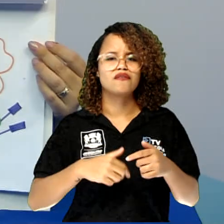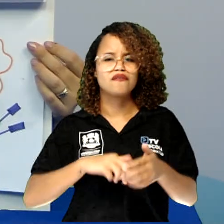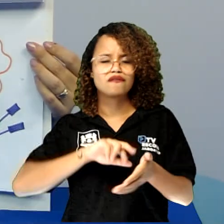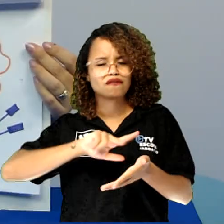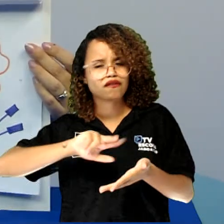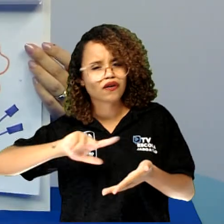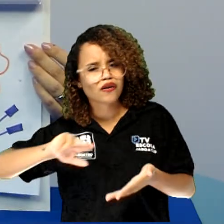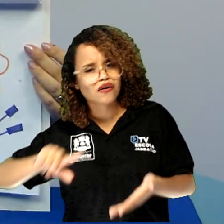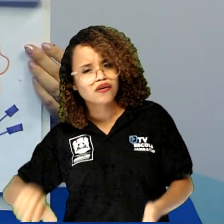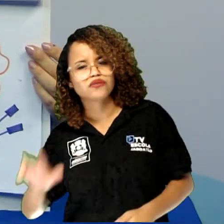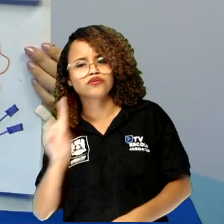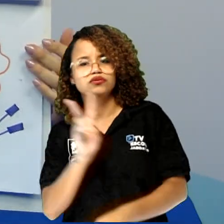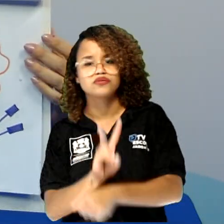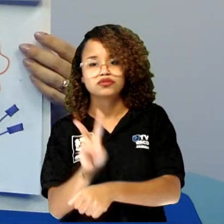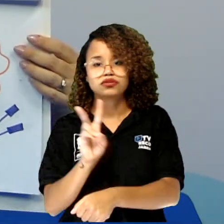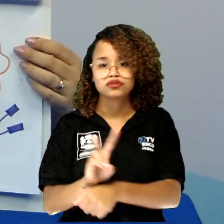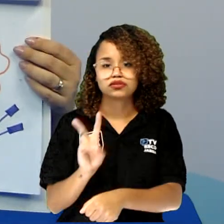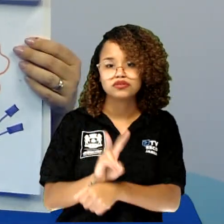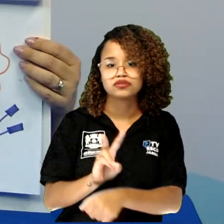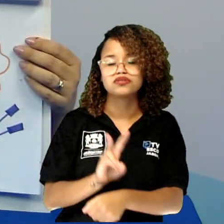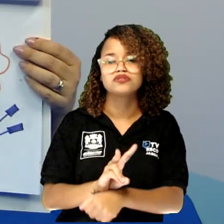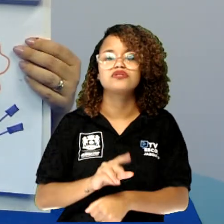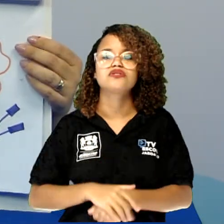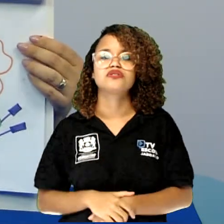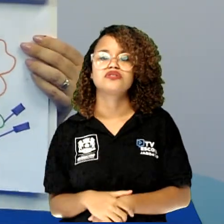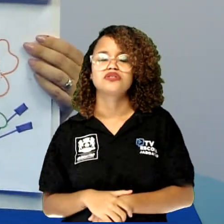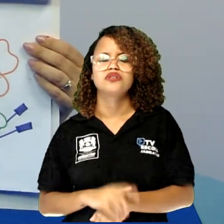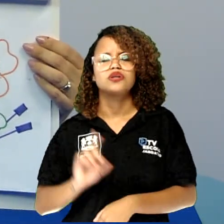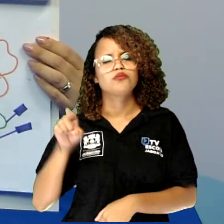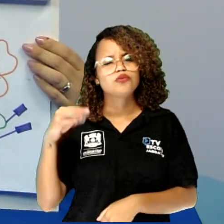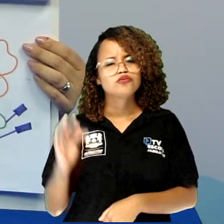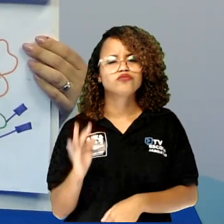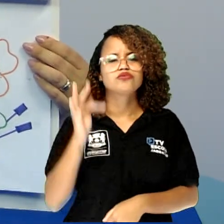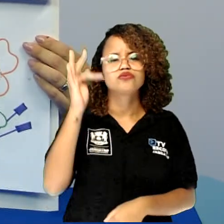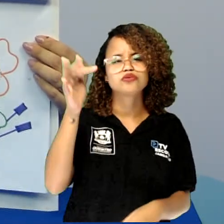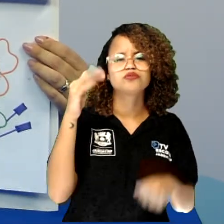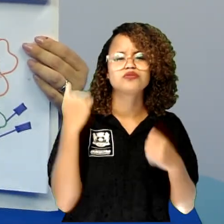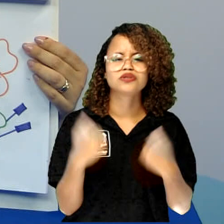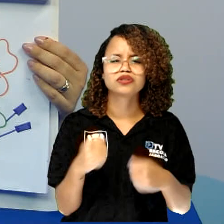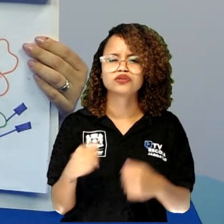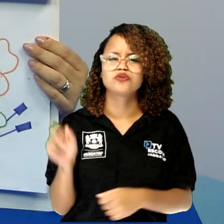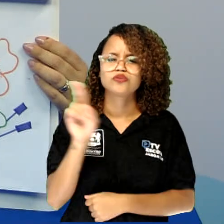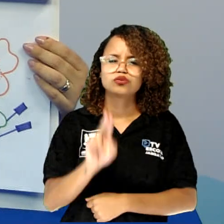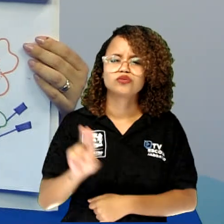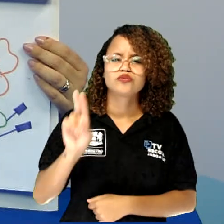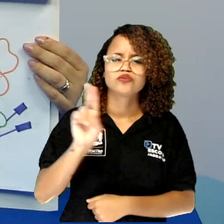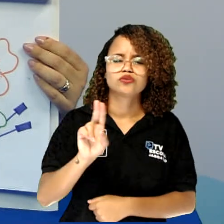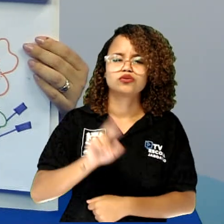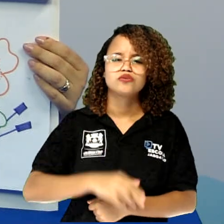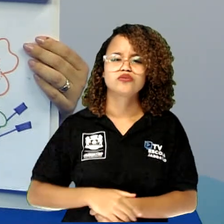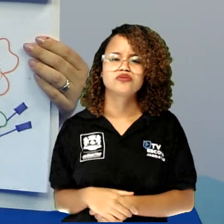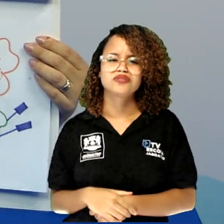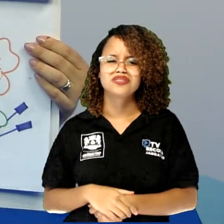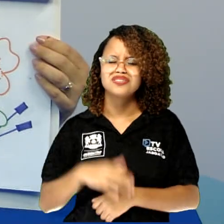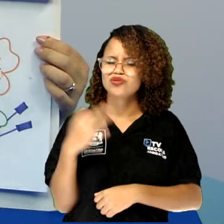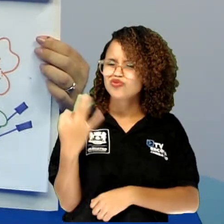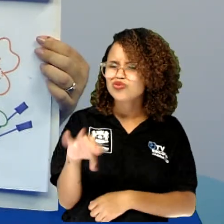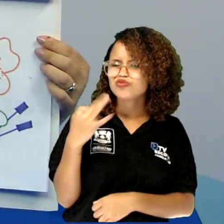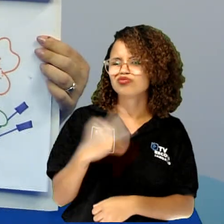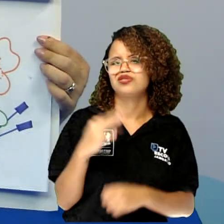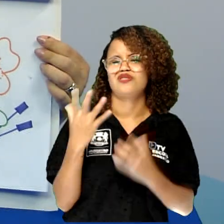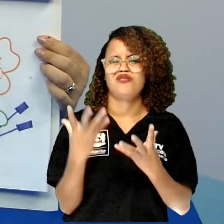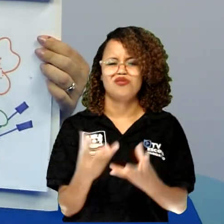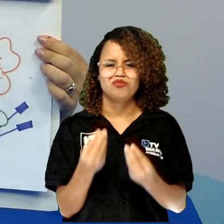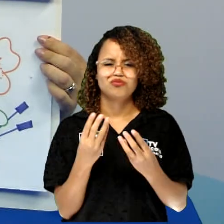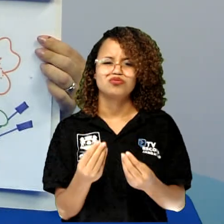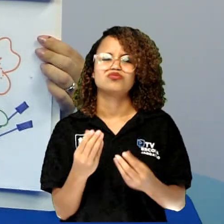tratamentos, inclusive. Mais para frente foi preciso usar um tratamento que incomodava